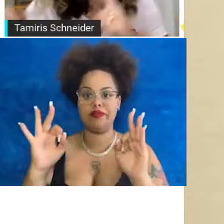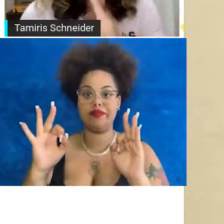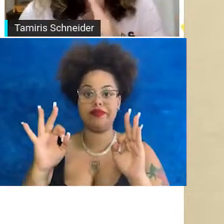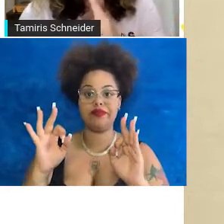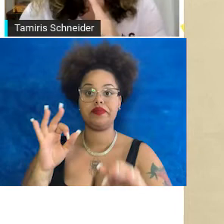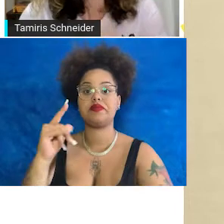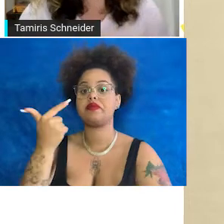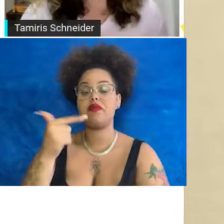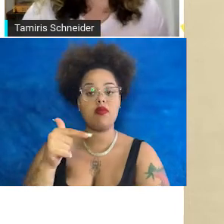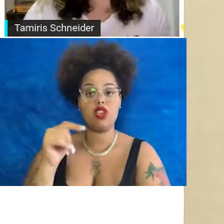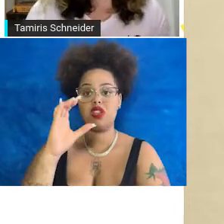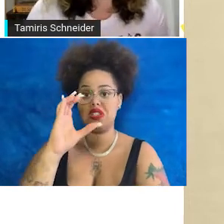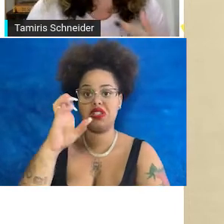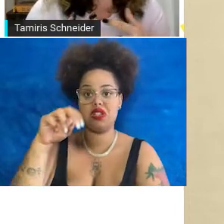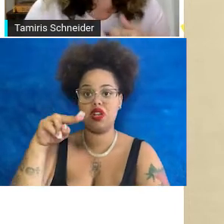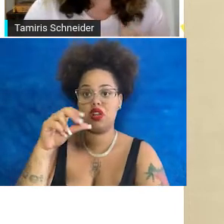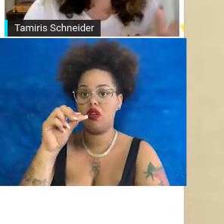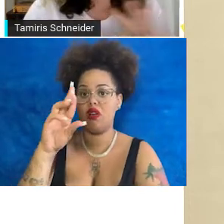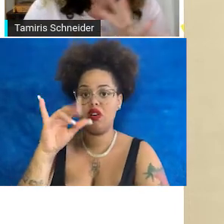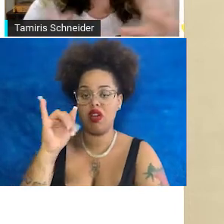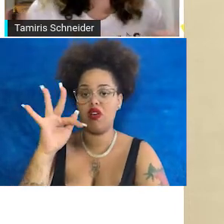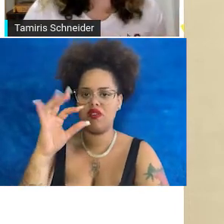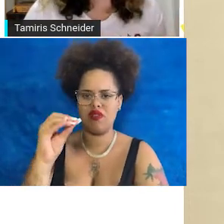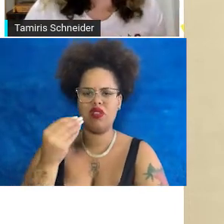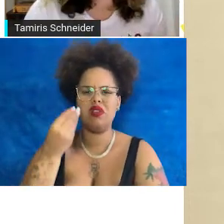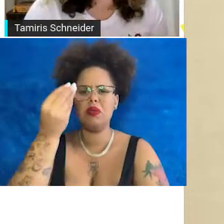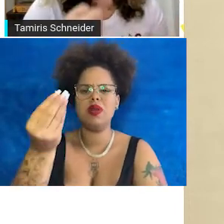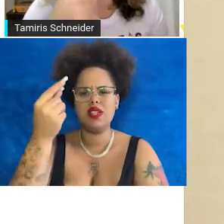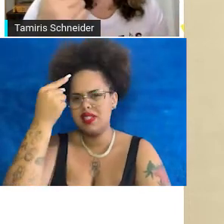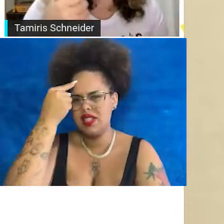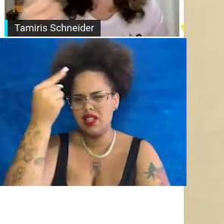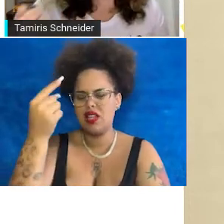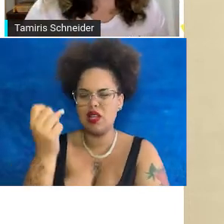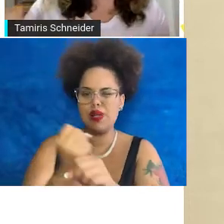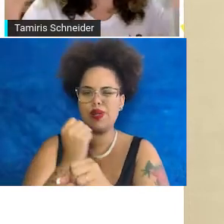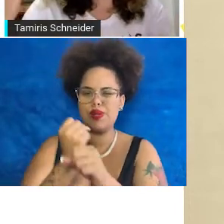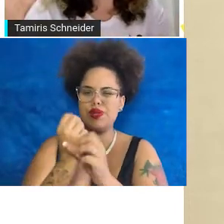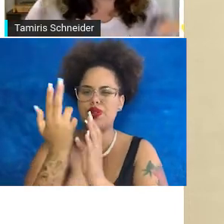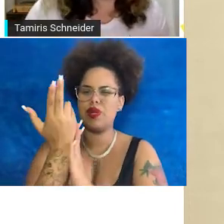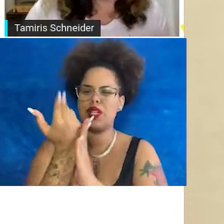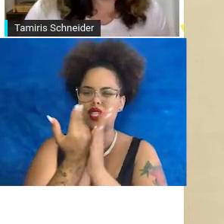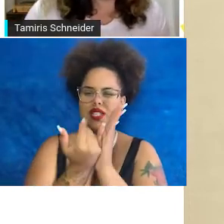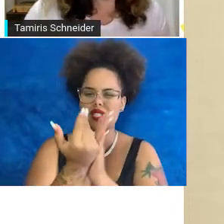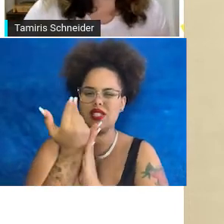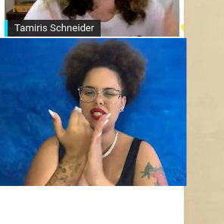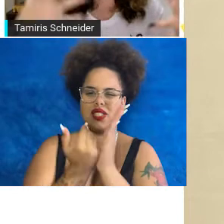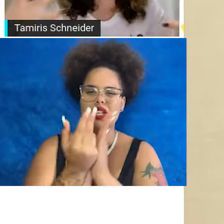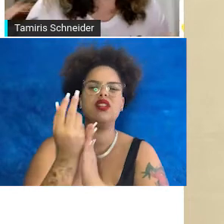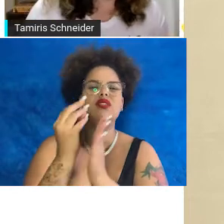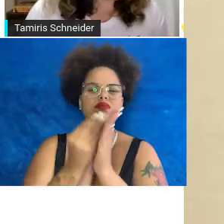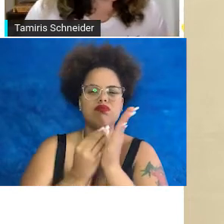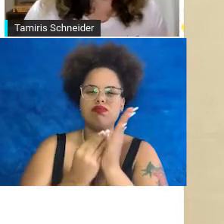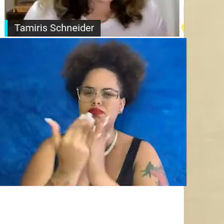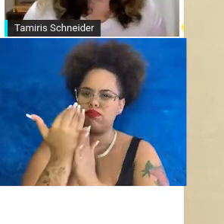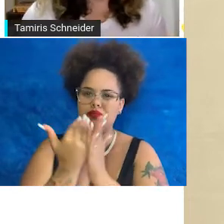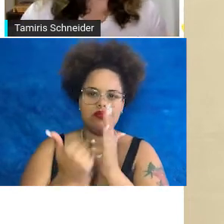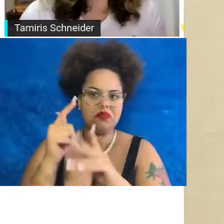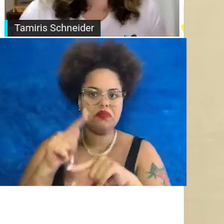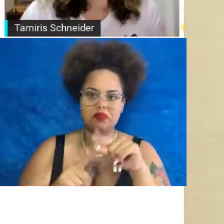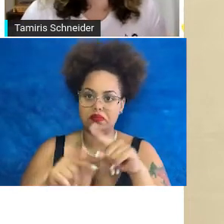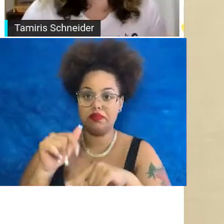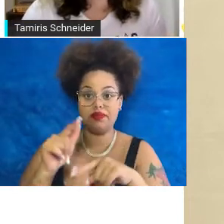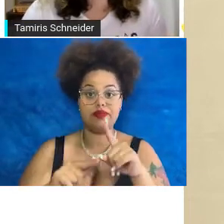não existe o cenógrafo, a gente passa essa ideia da construção, do desenho, da listagem de coisas, de material